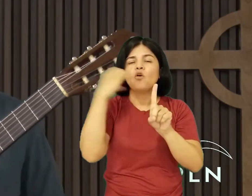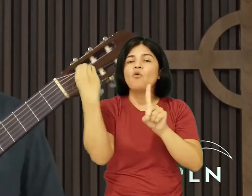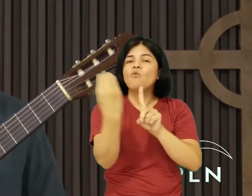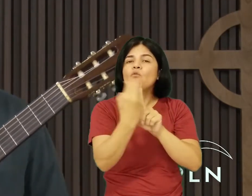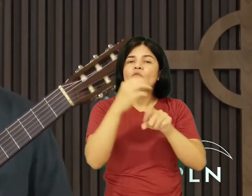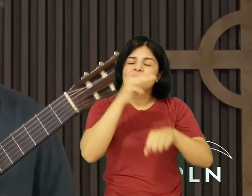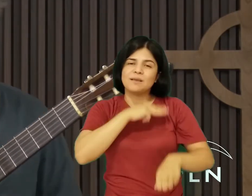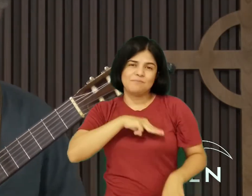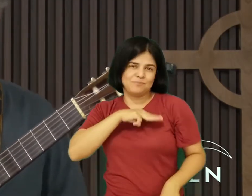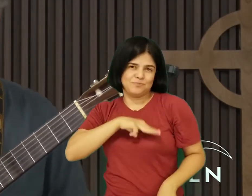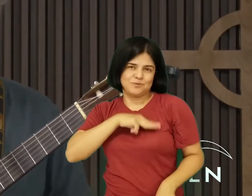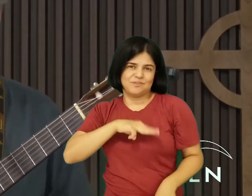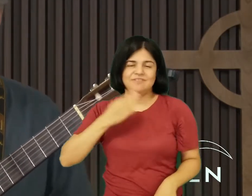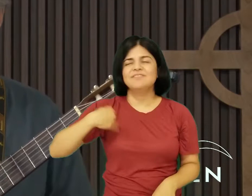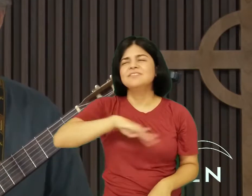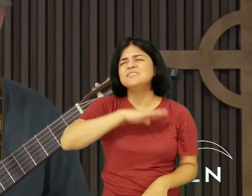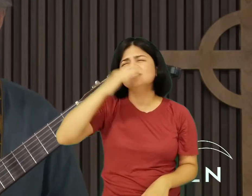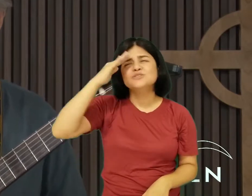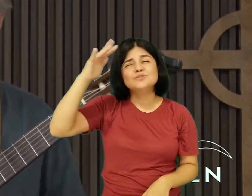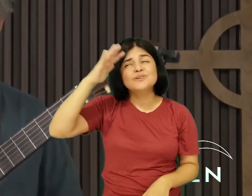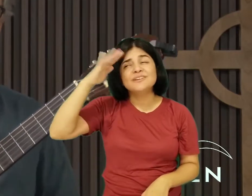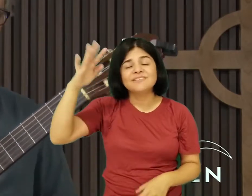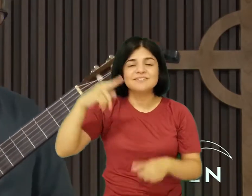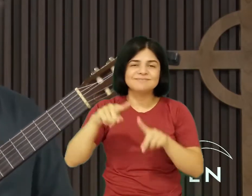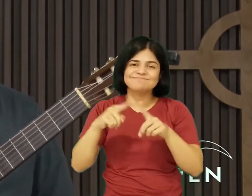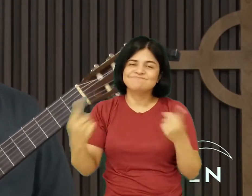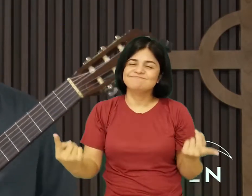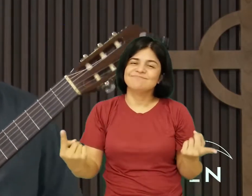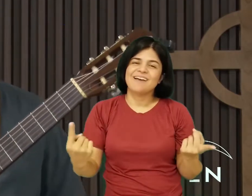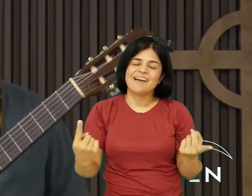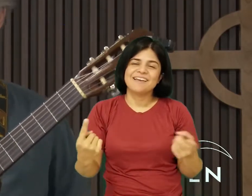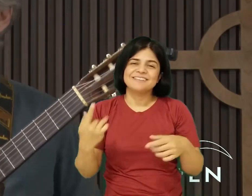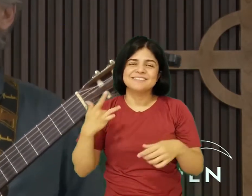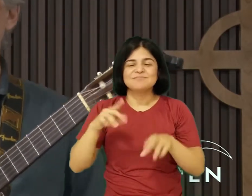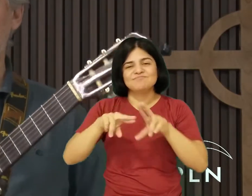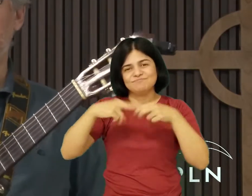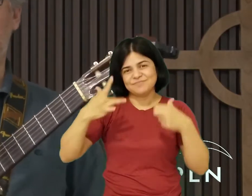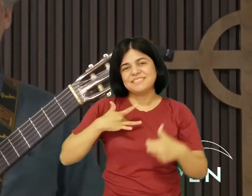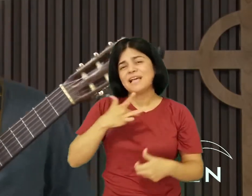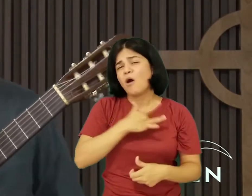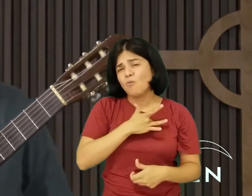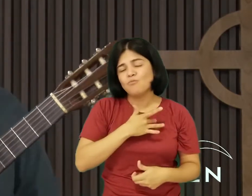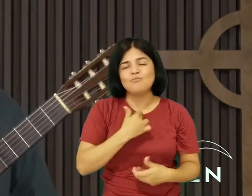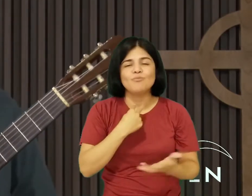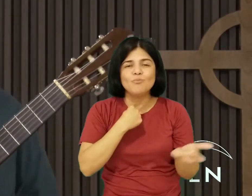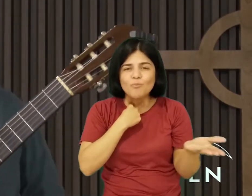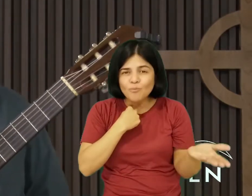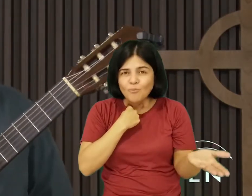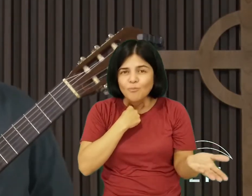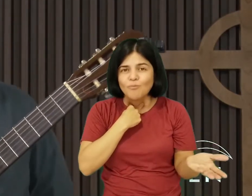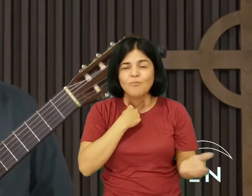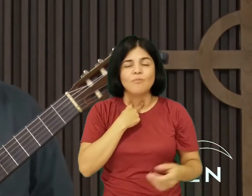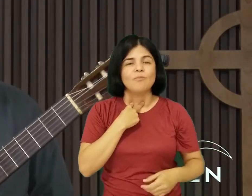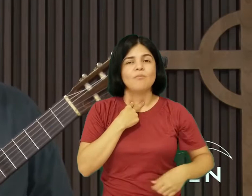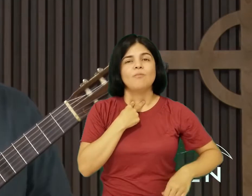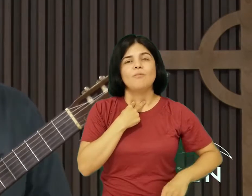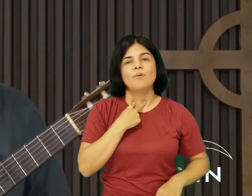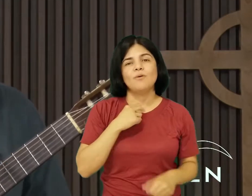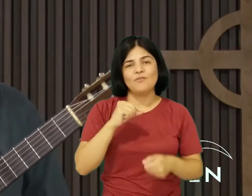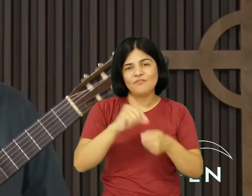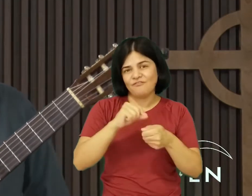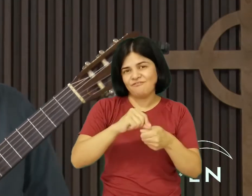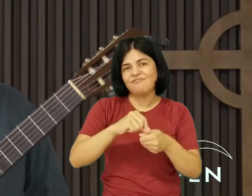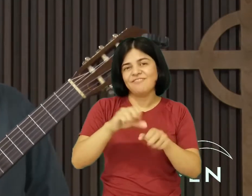já trabalhando, mas infelizmente por essas questões todas, nós não tivemos como, então,